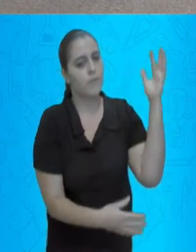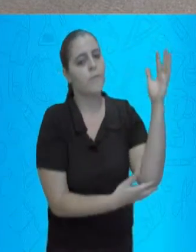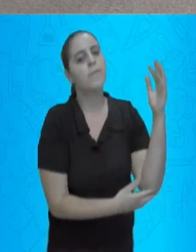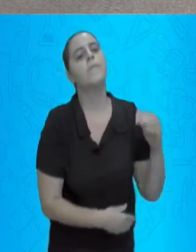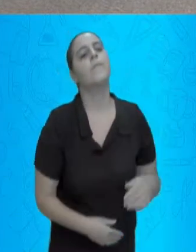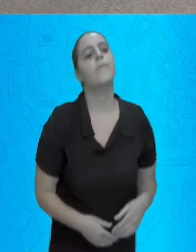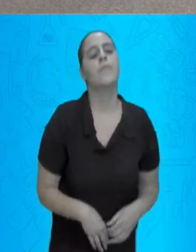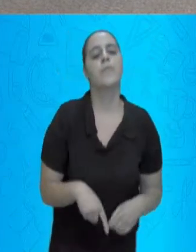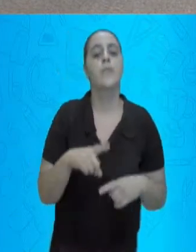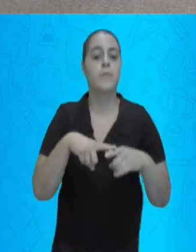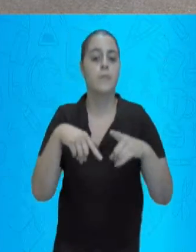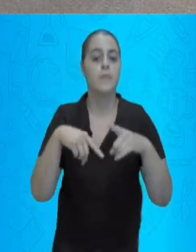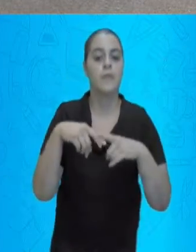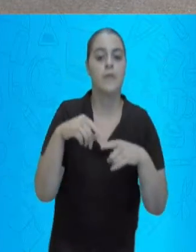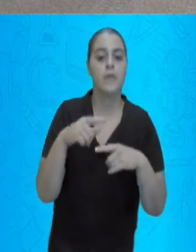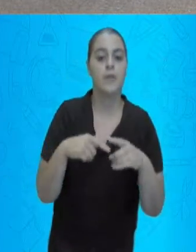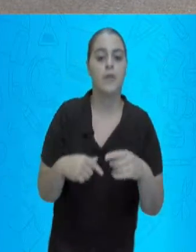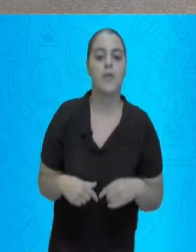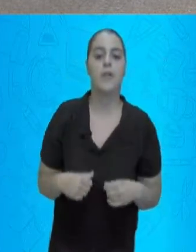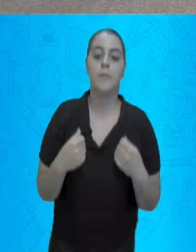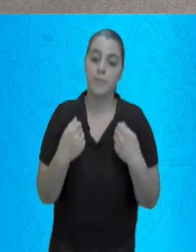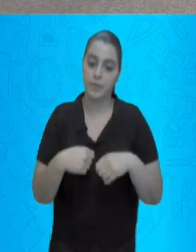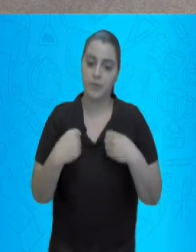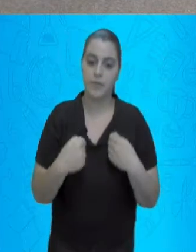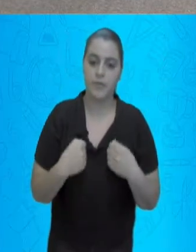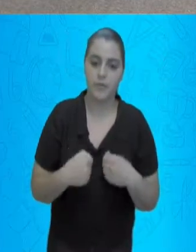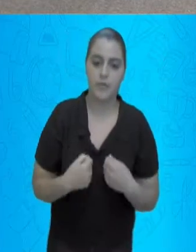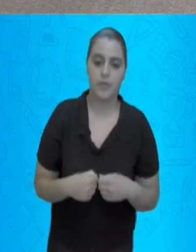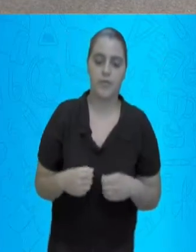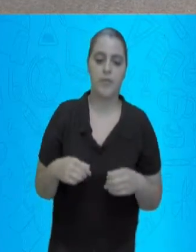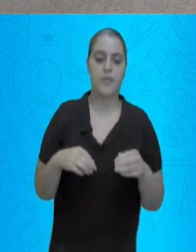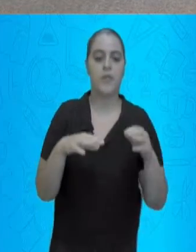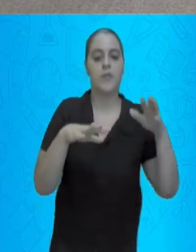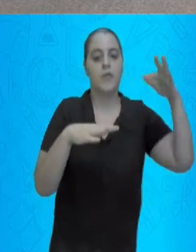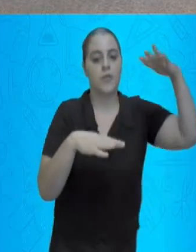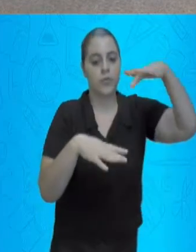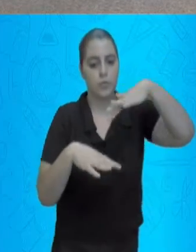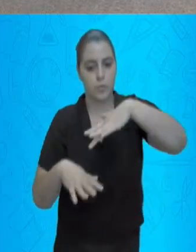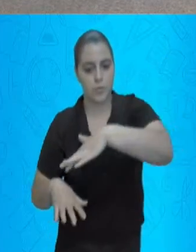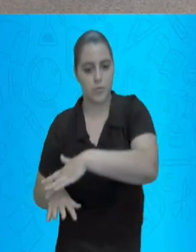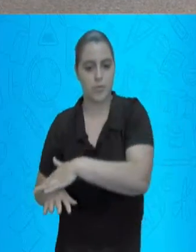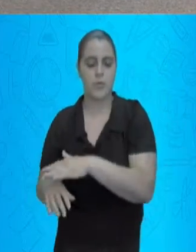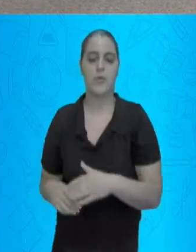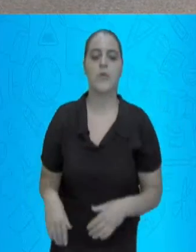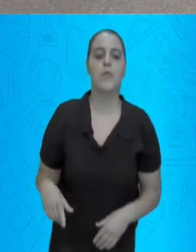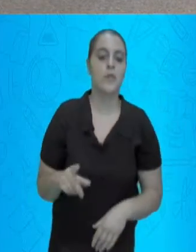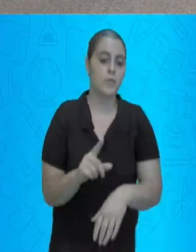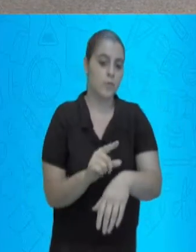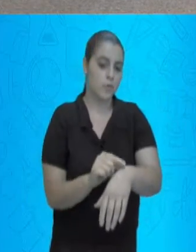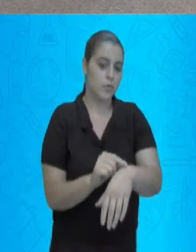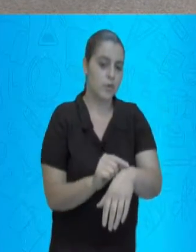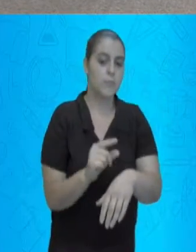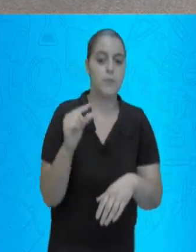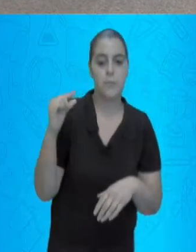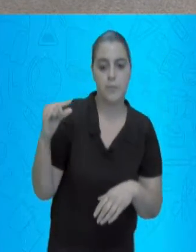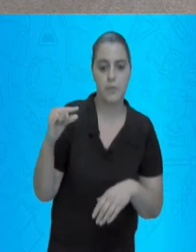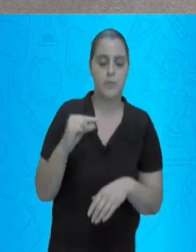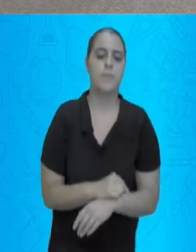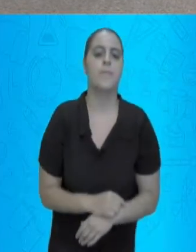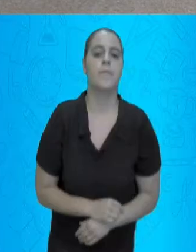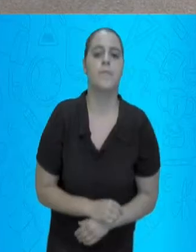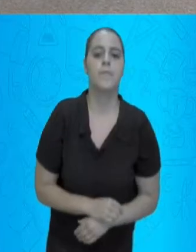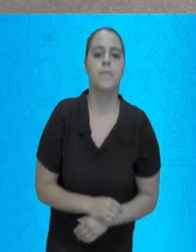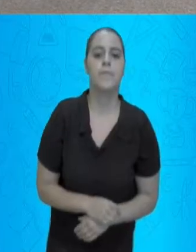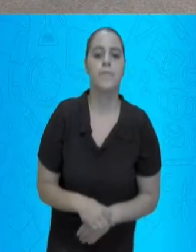Então, esse material, ele precisa ser soterrado em um tempo menor.